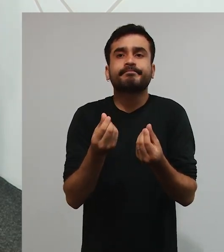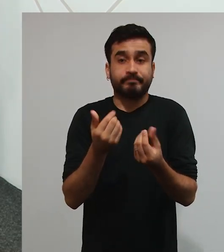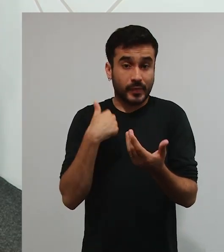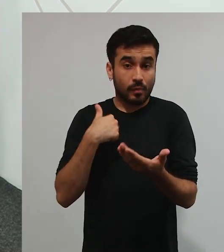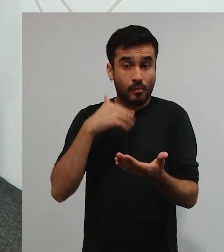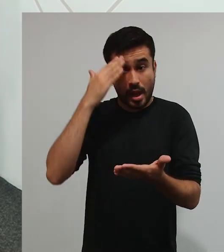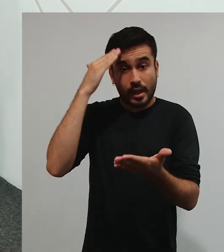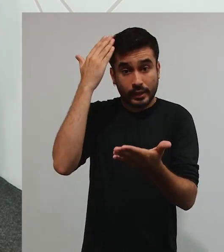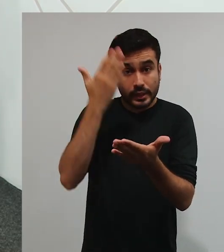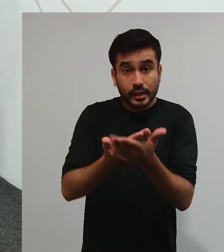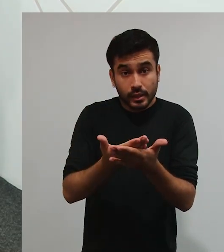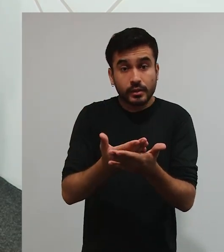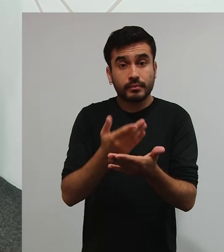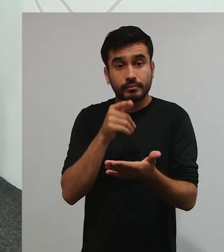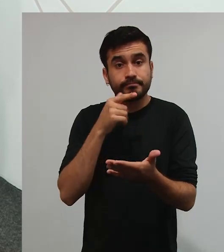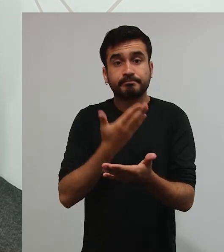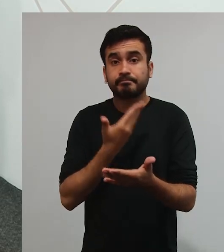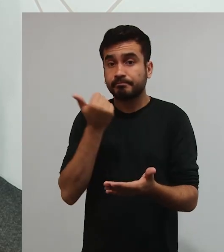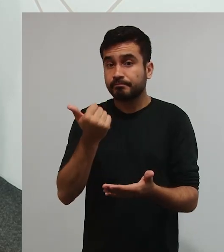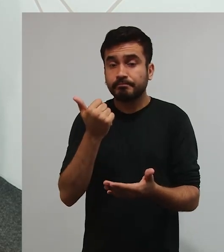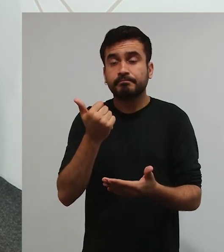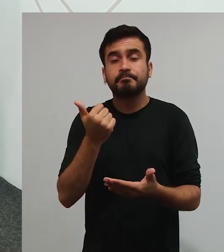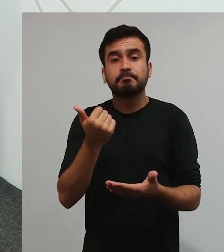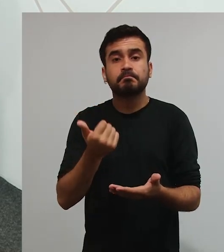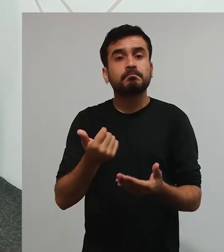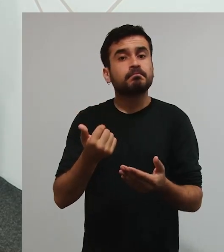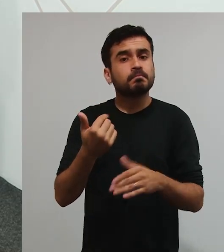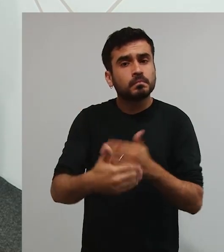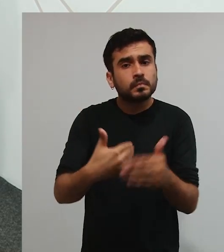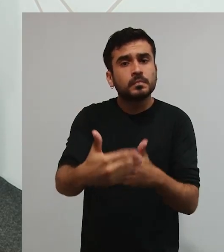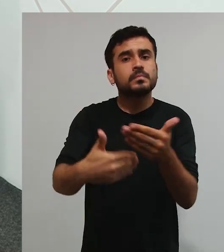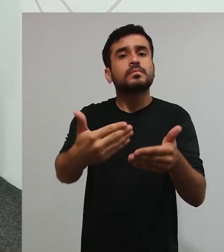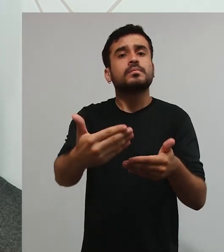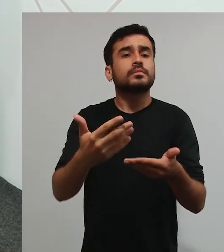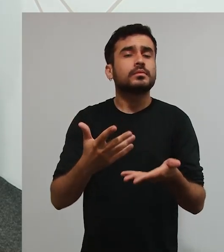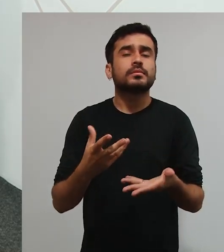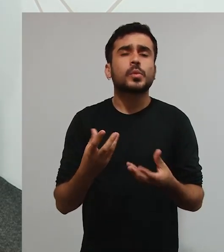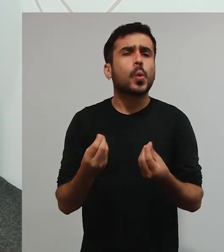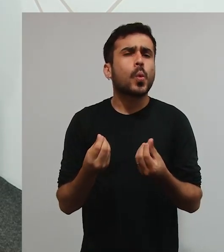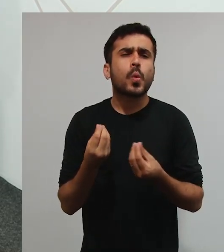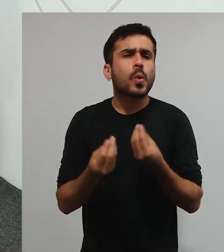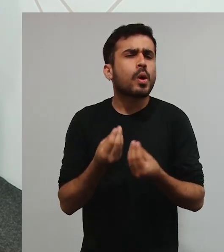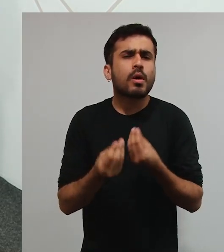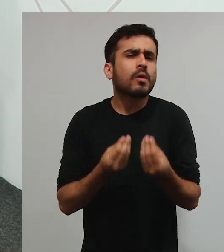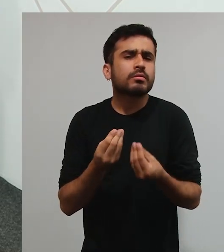sentiu chamado para ser educador pela sua própria realidade,